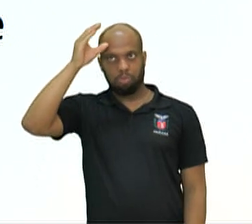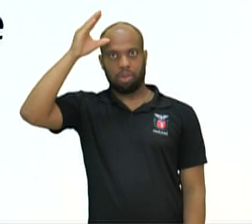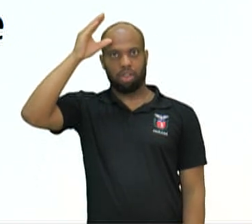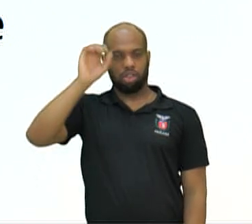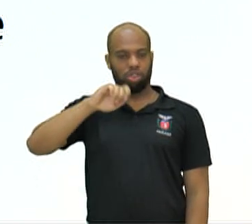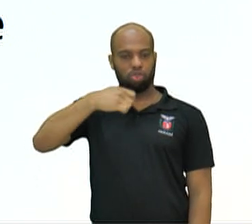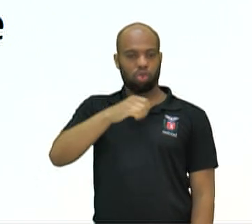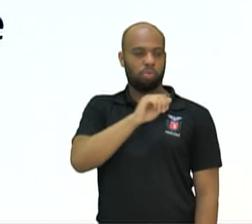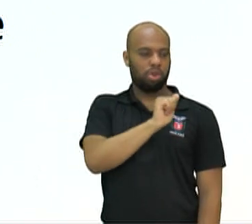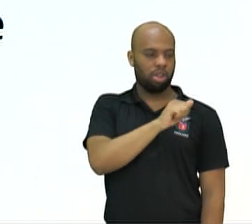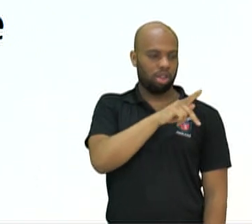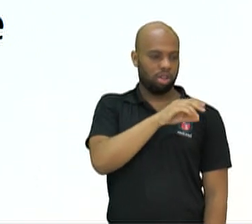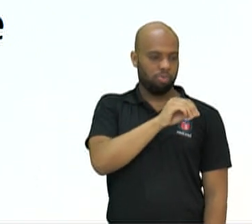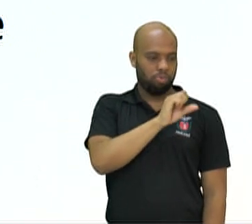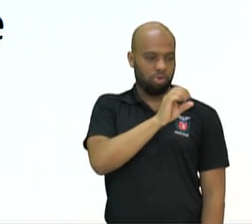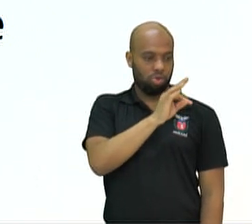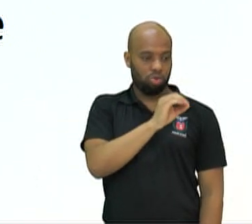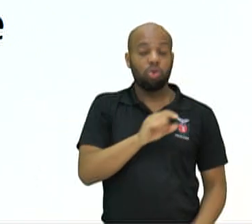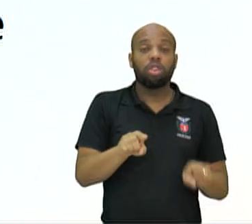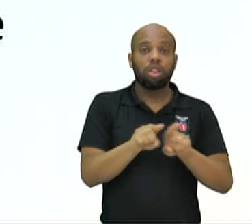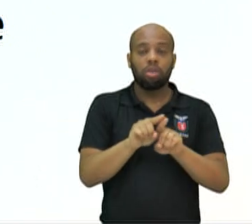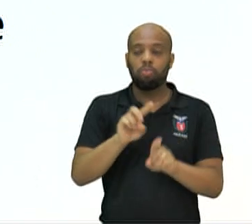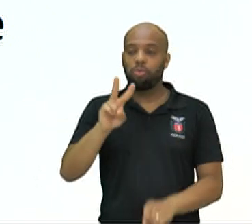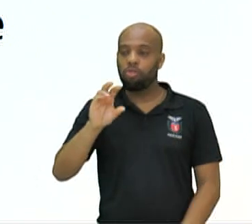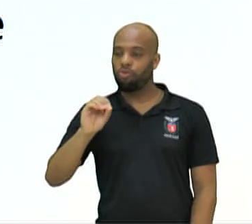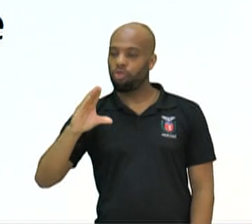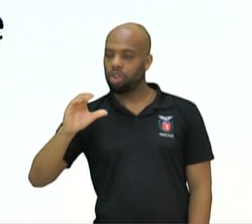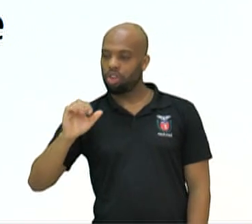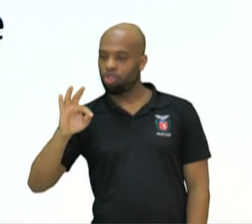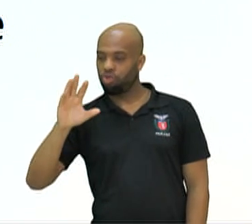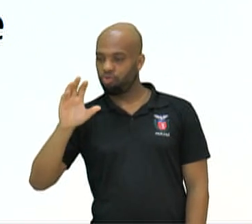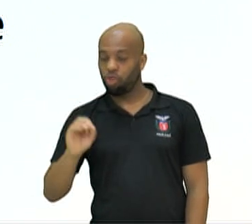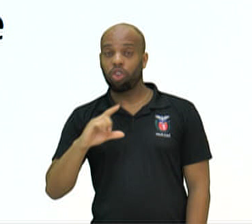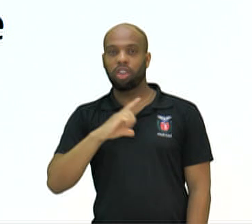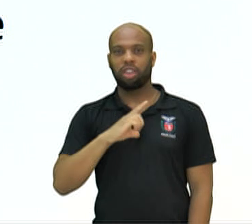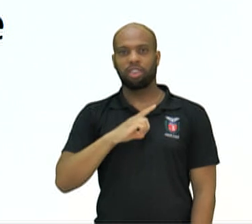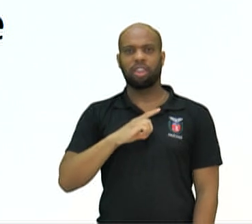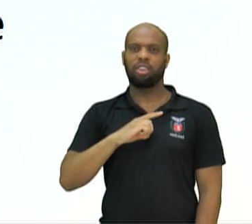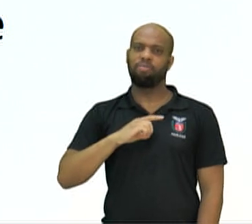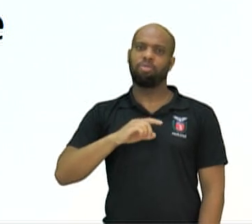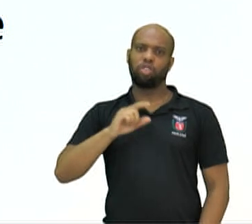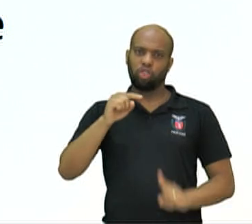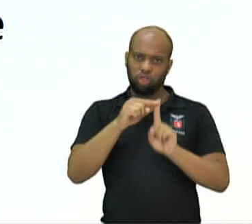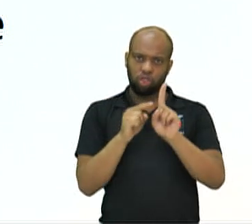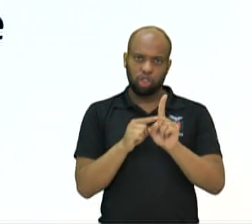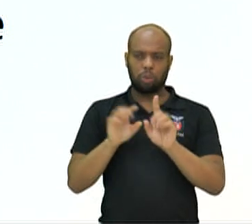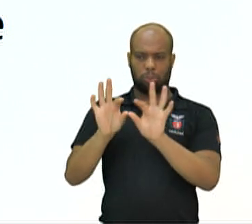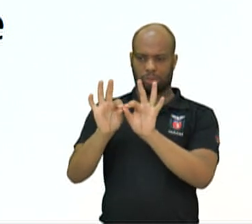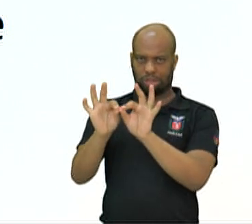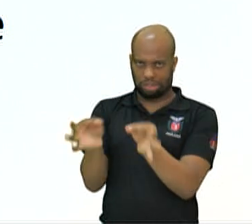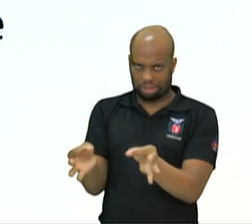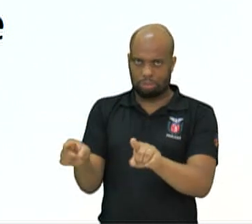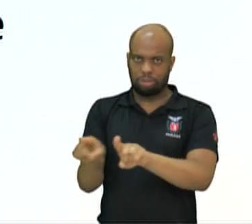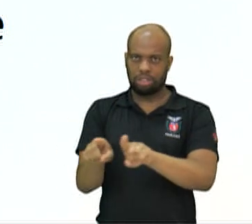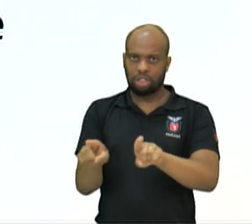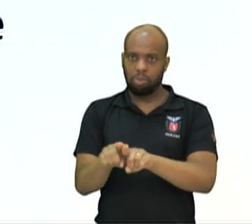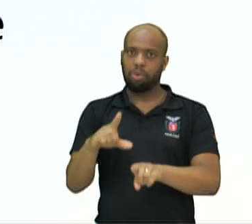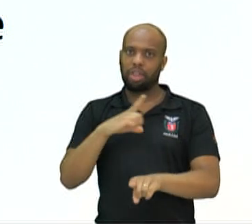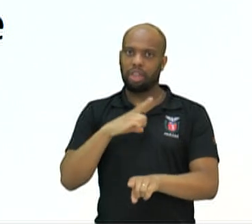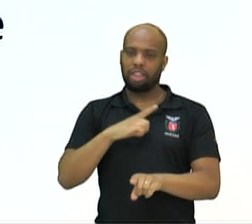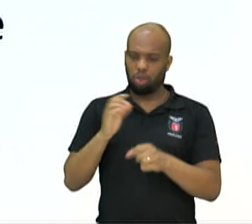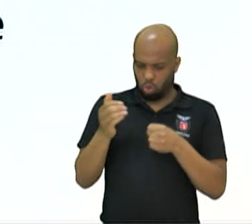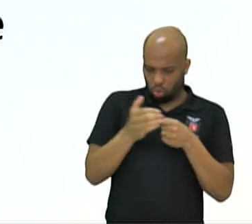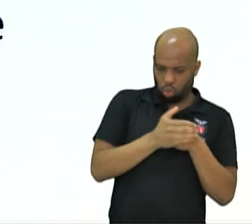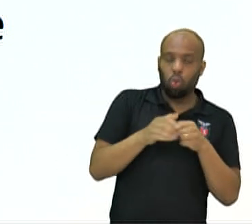que os tipos de sujeito que estudamos foram simples, composto e desinicial. Também